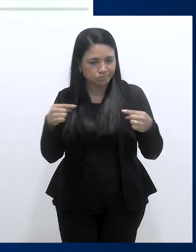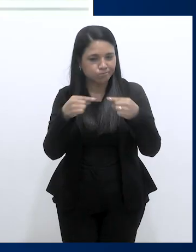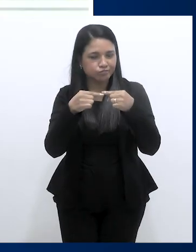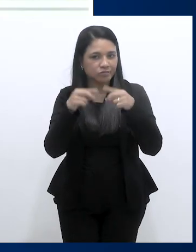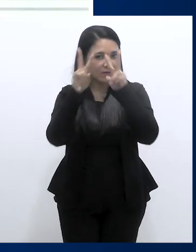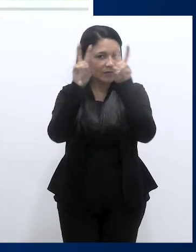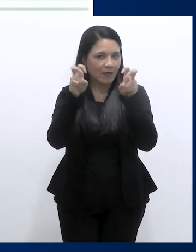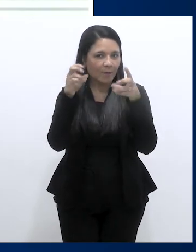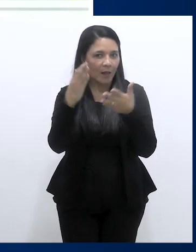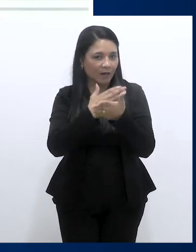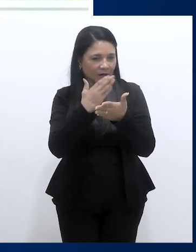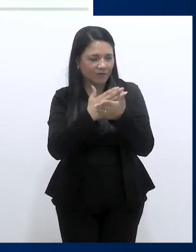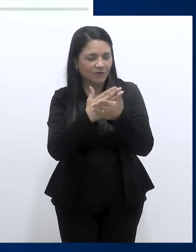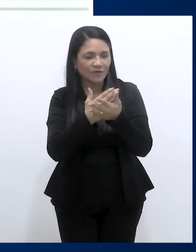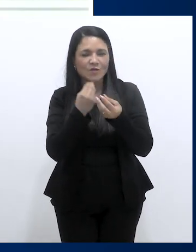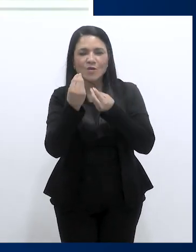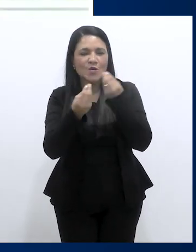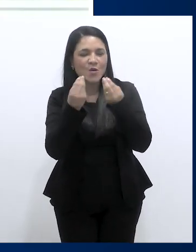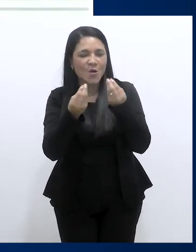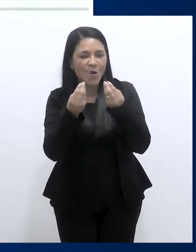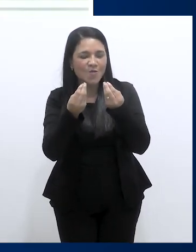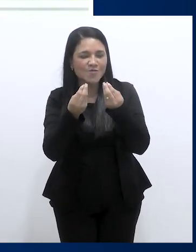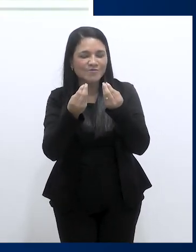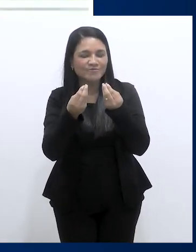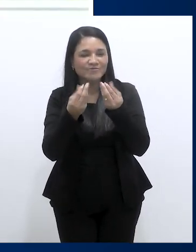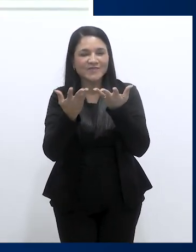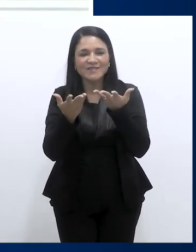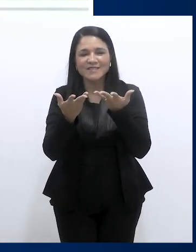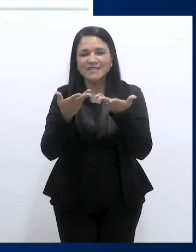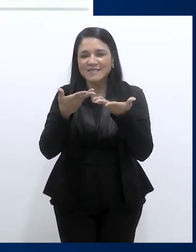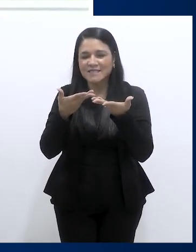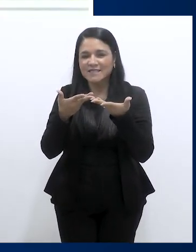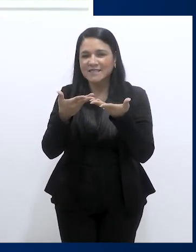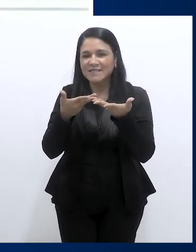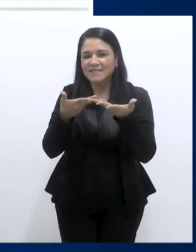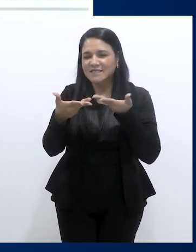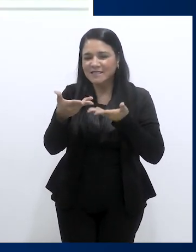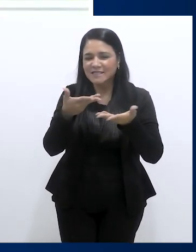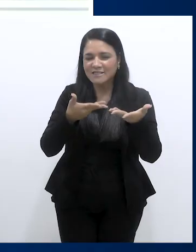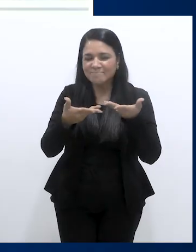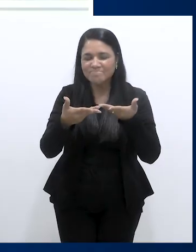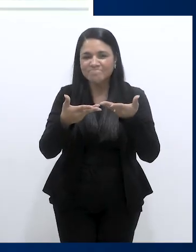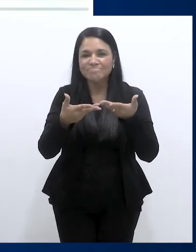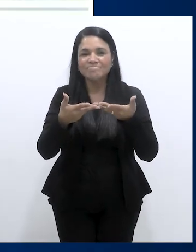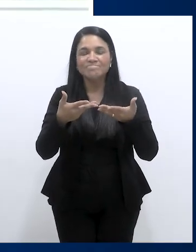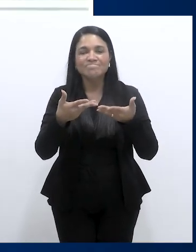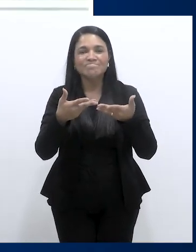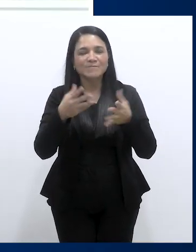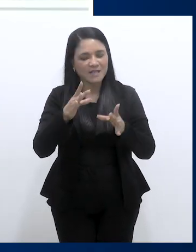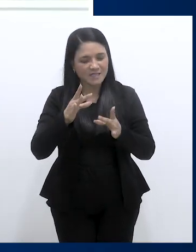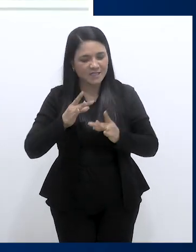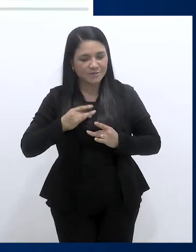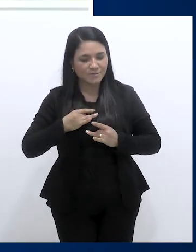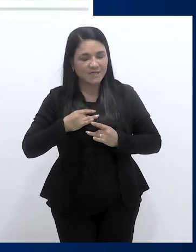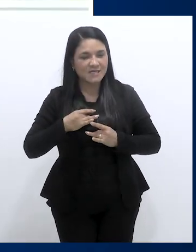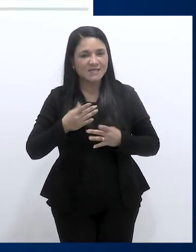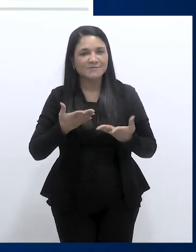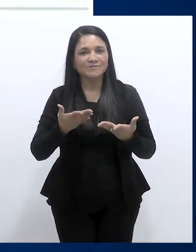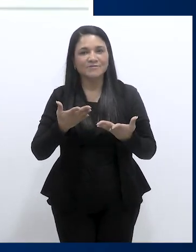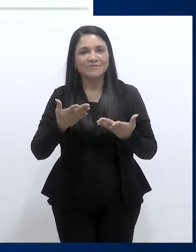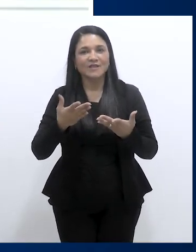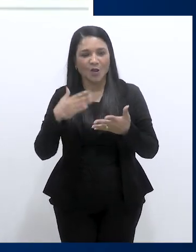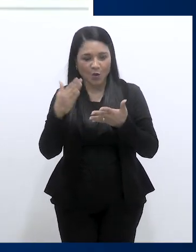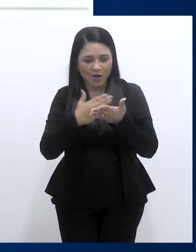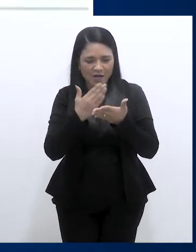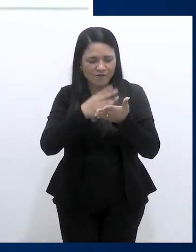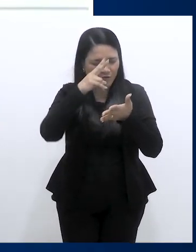usar, que será que ela vai servir, né? O que esse livro está inspirando. A